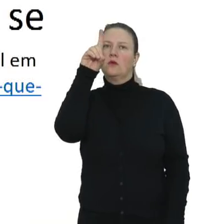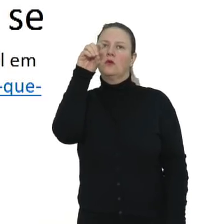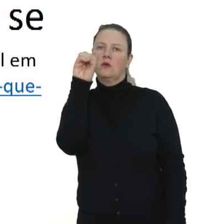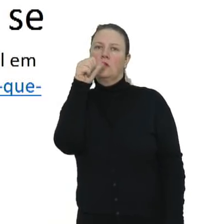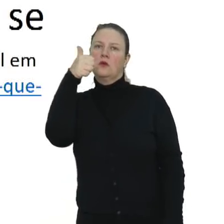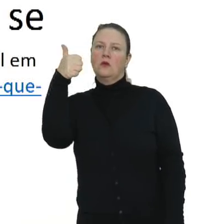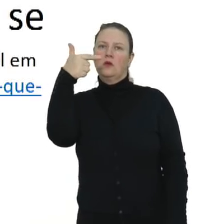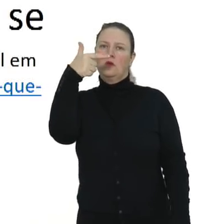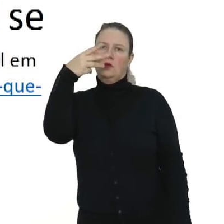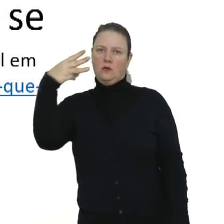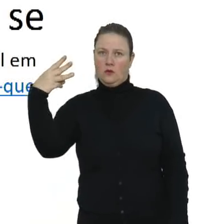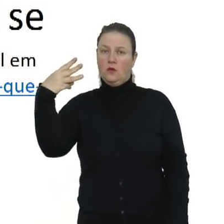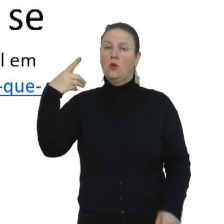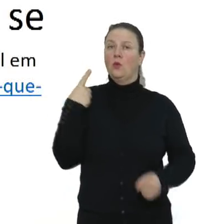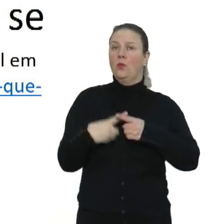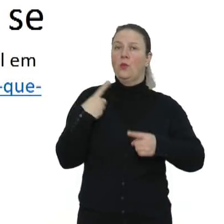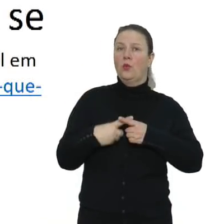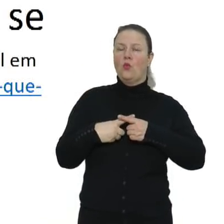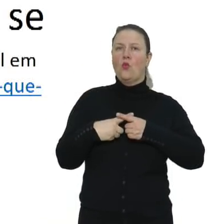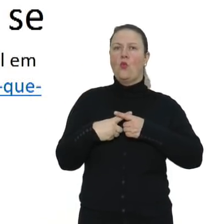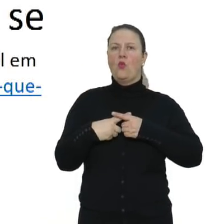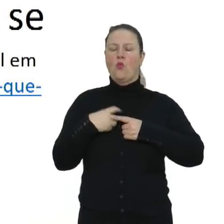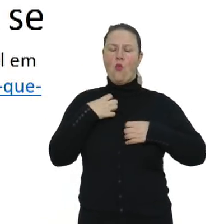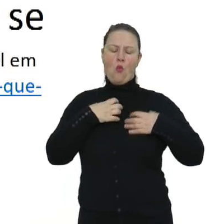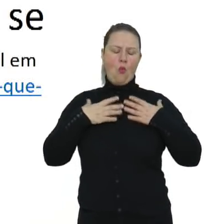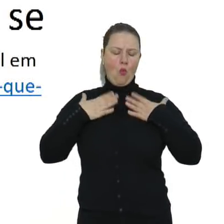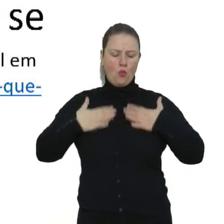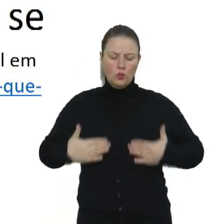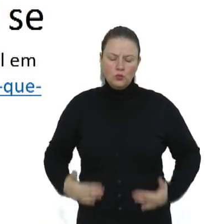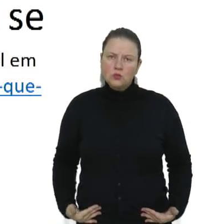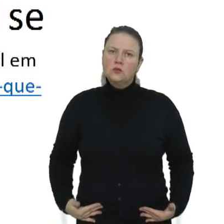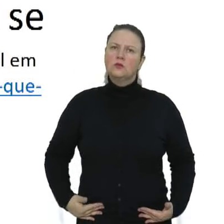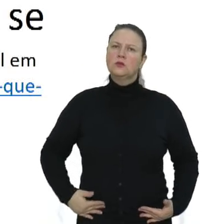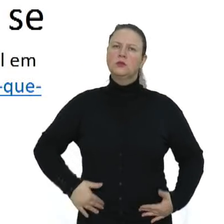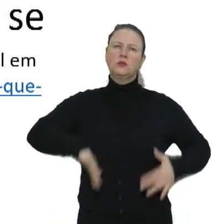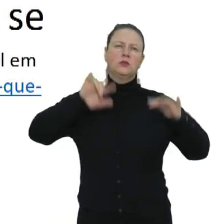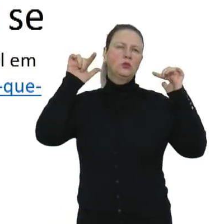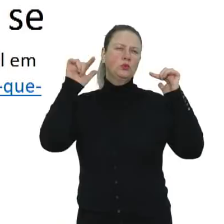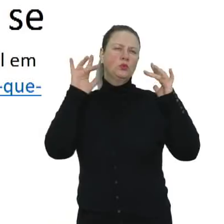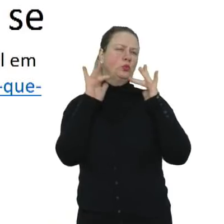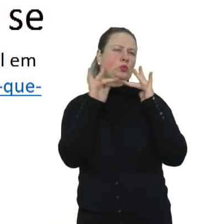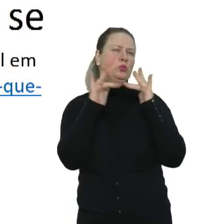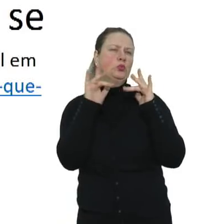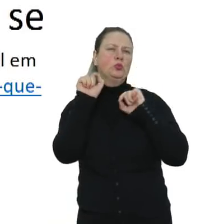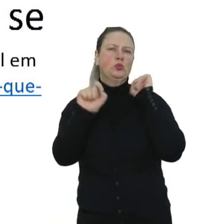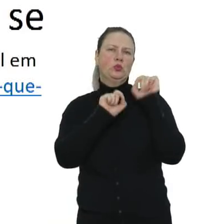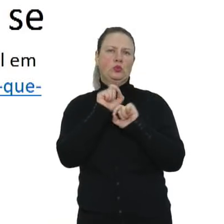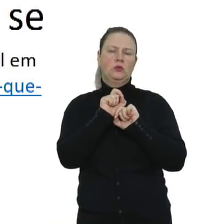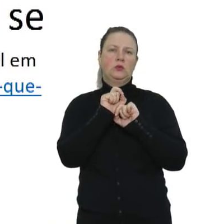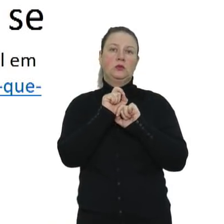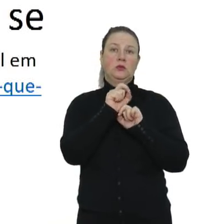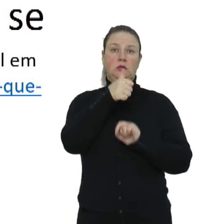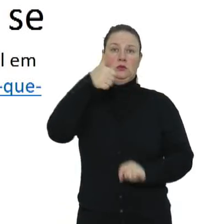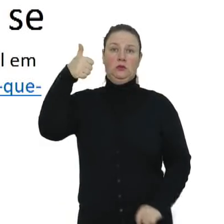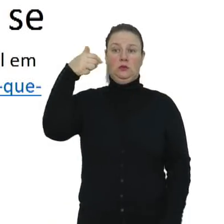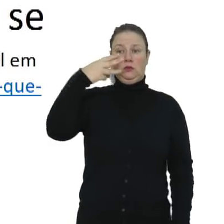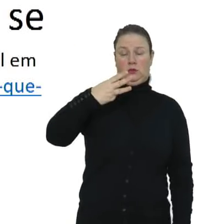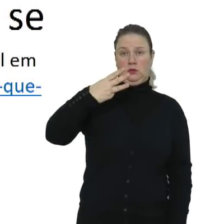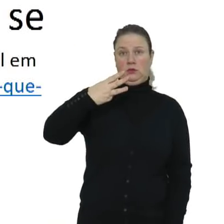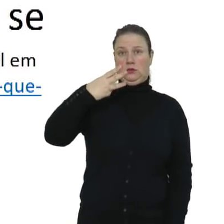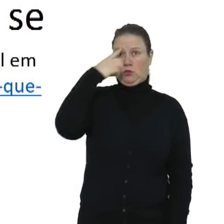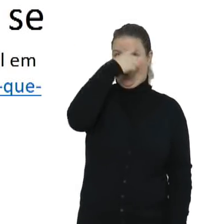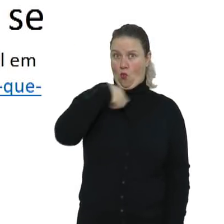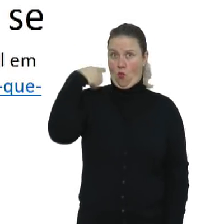técnica, pois a duração do efeito no organismo está relacionada à sua meia-vida, que é de 13 horas. De modo que a